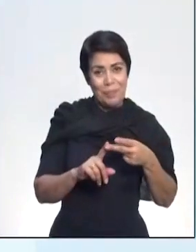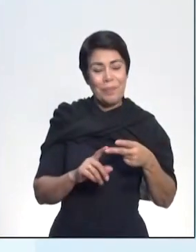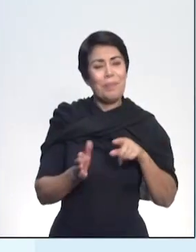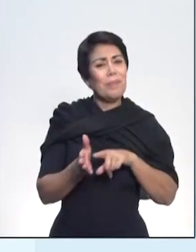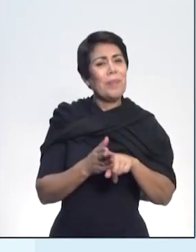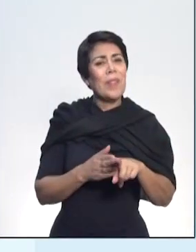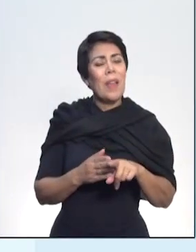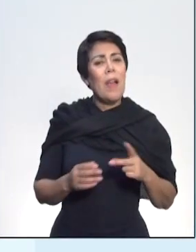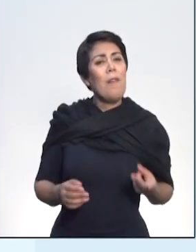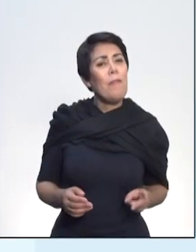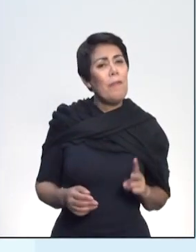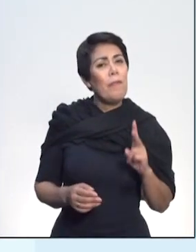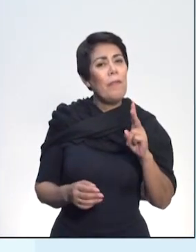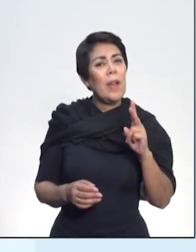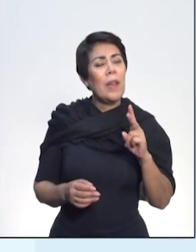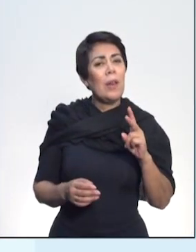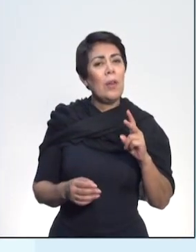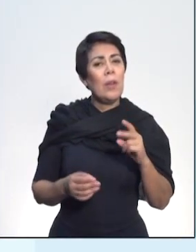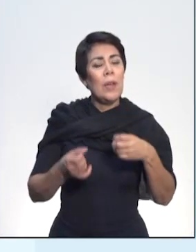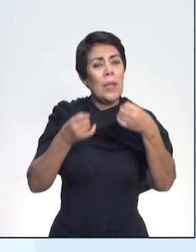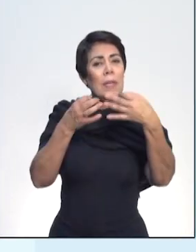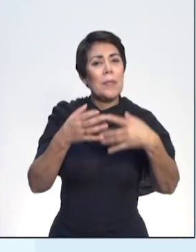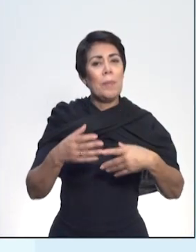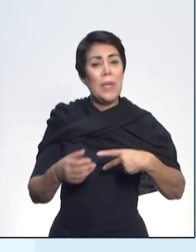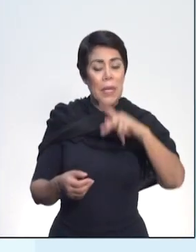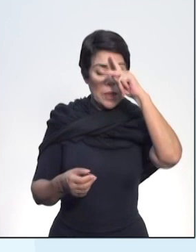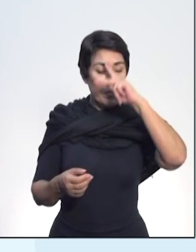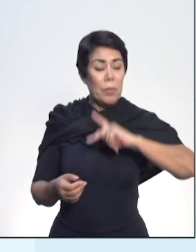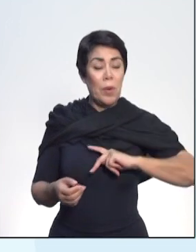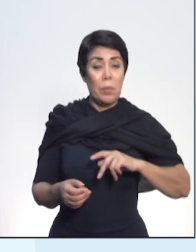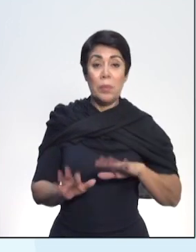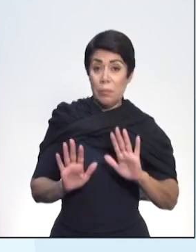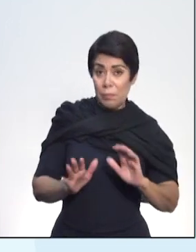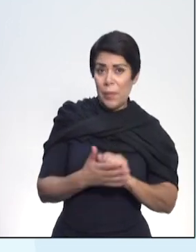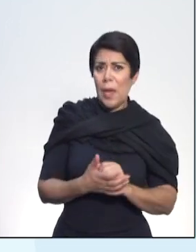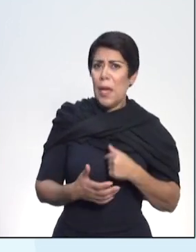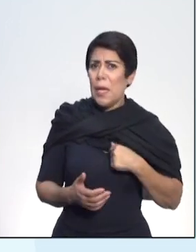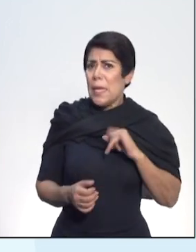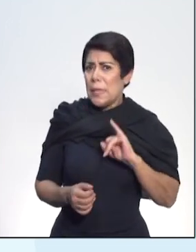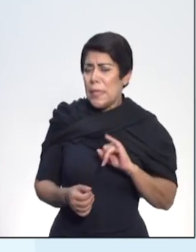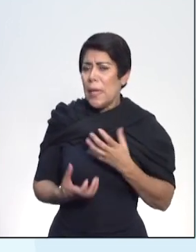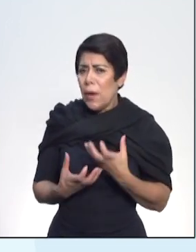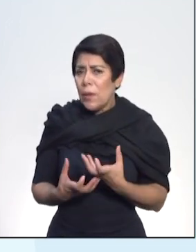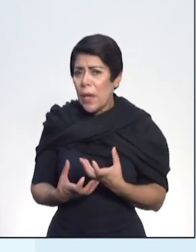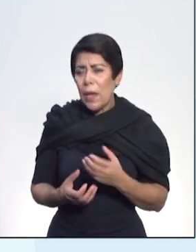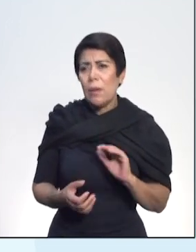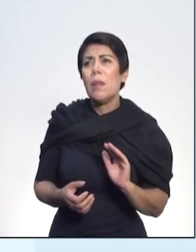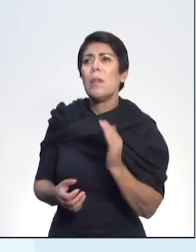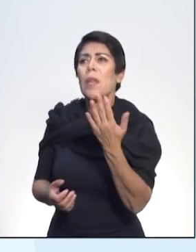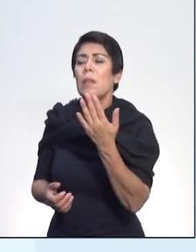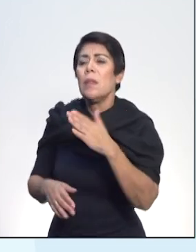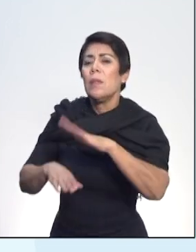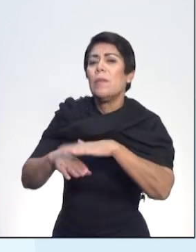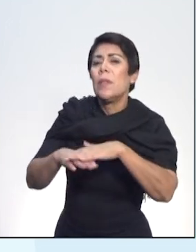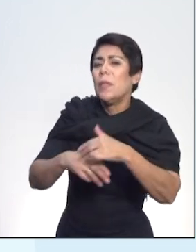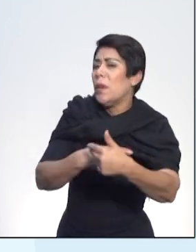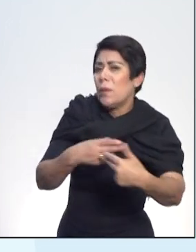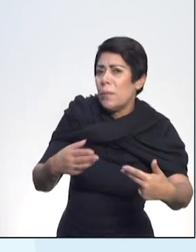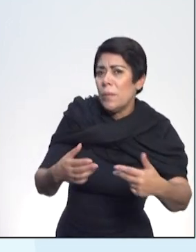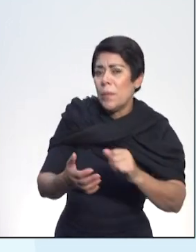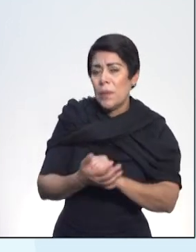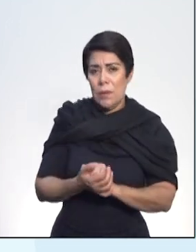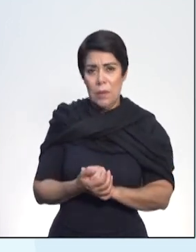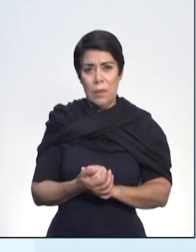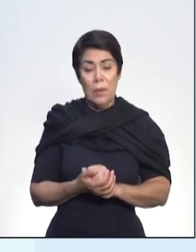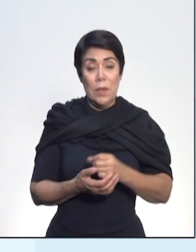valores definem as minhas decisões? Então, quando eu resolvo agir, quando eu decido fazer algo,